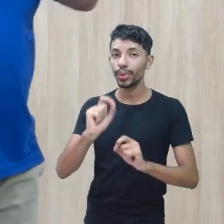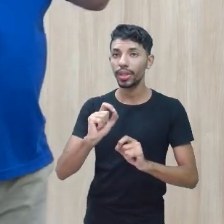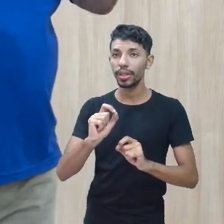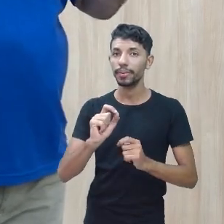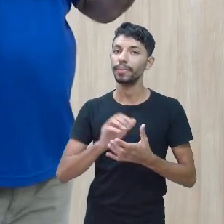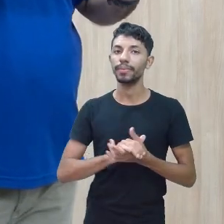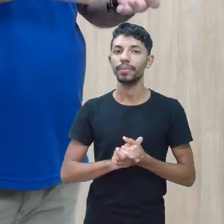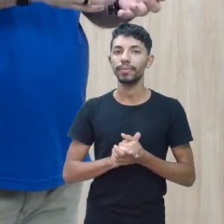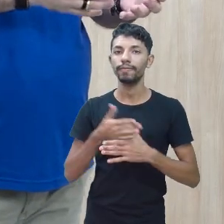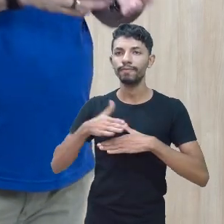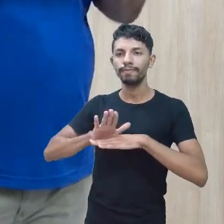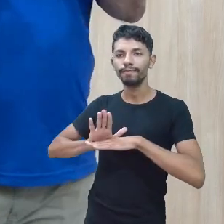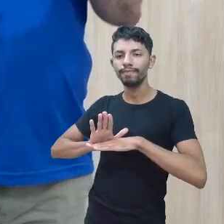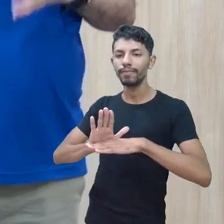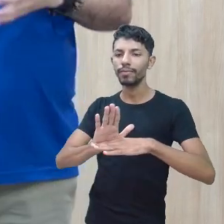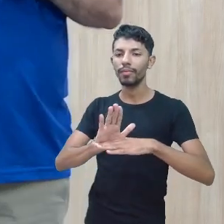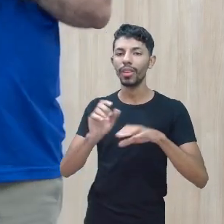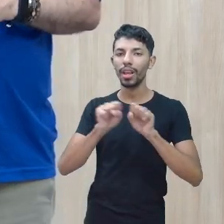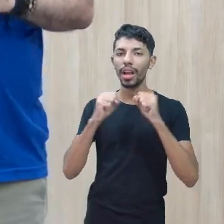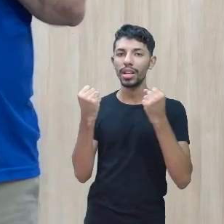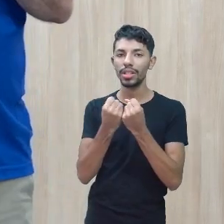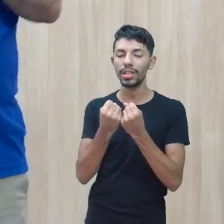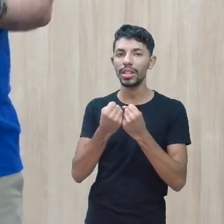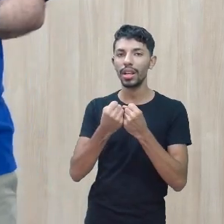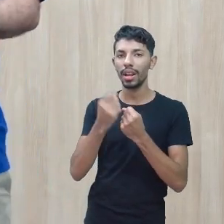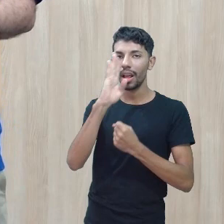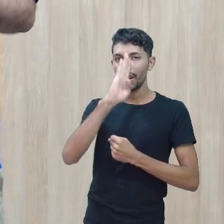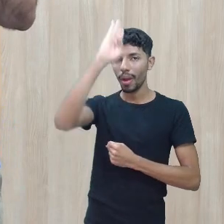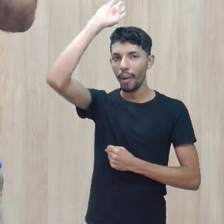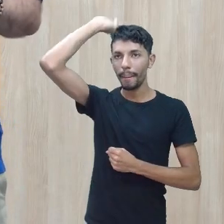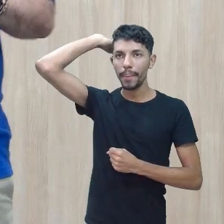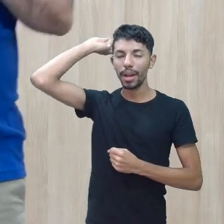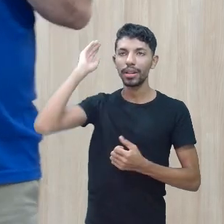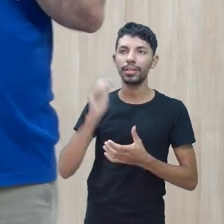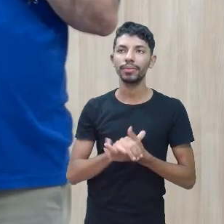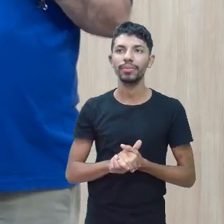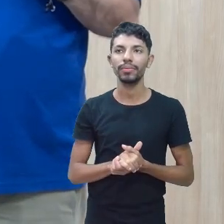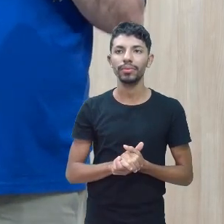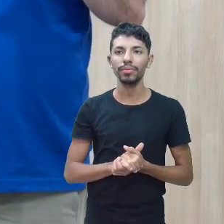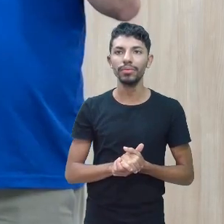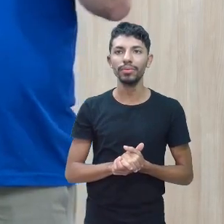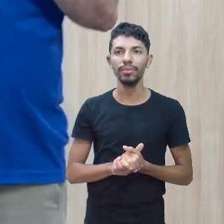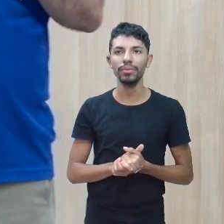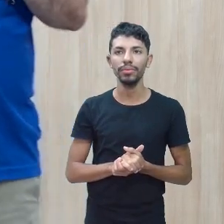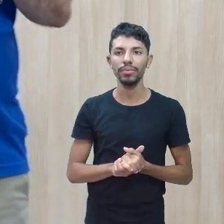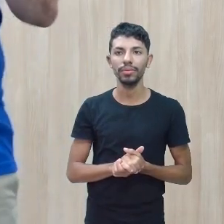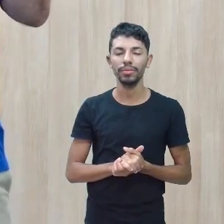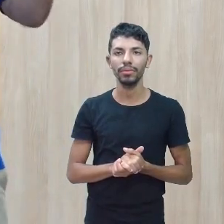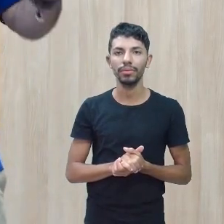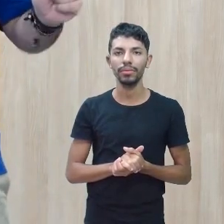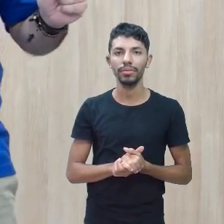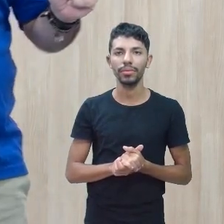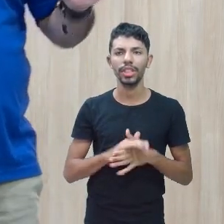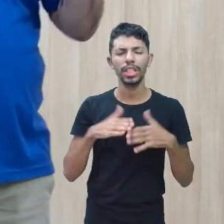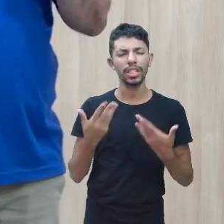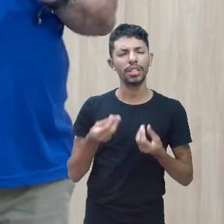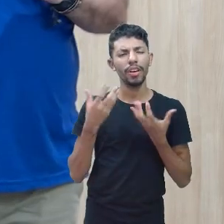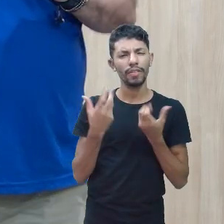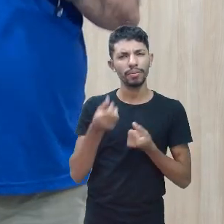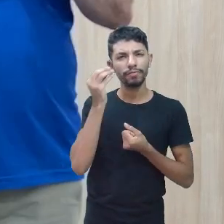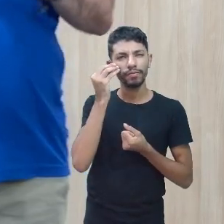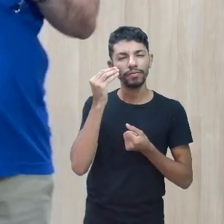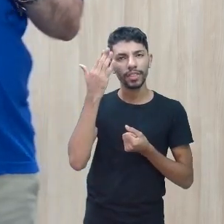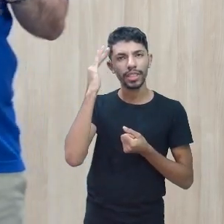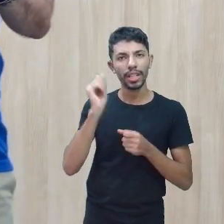uma contribuição da civilização romana. Então vamos tentar entender qual a diferença entre monarquia e